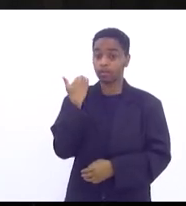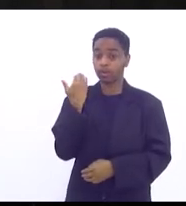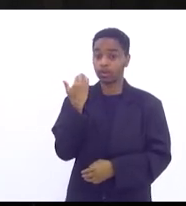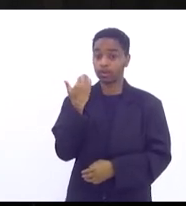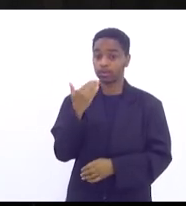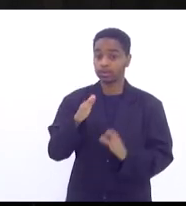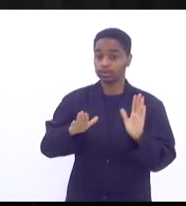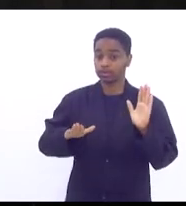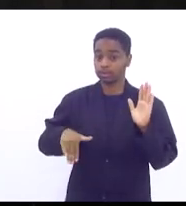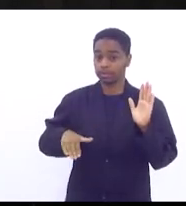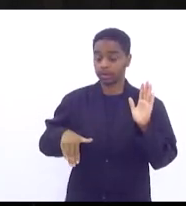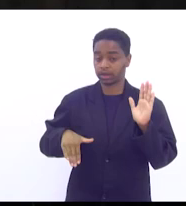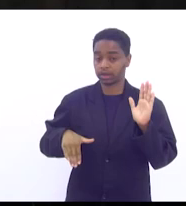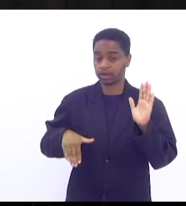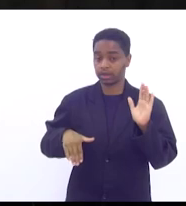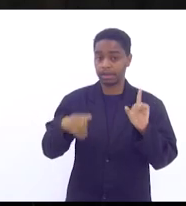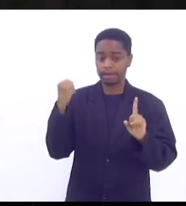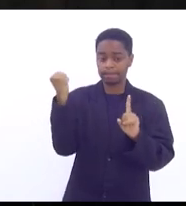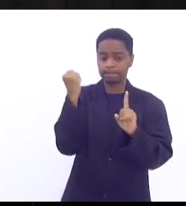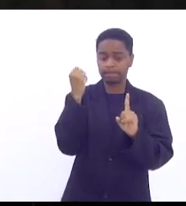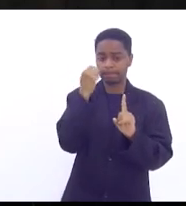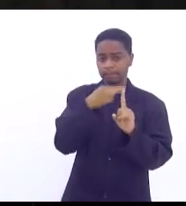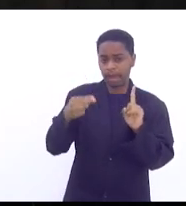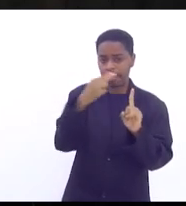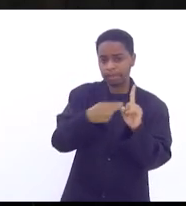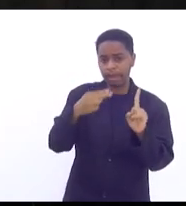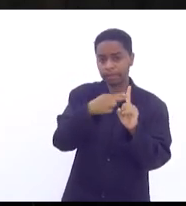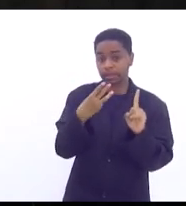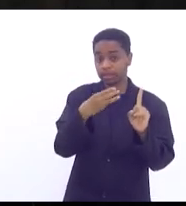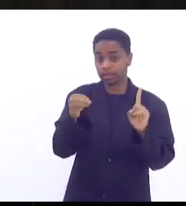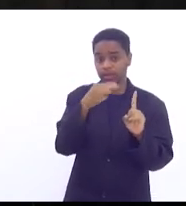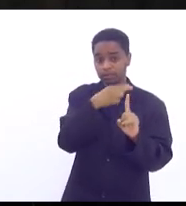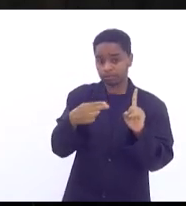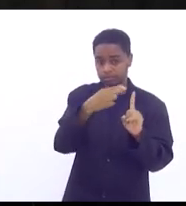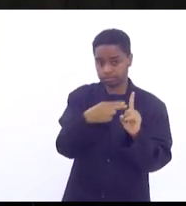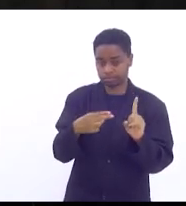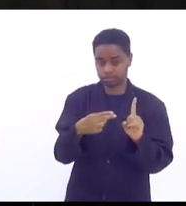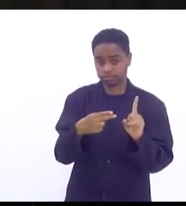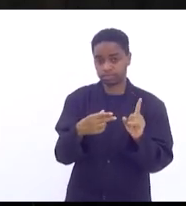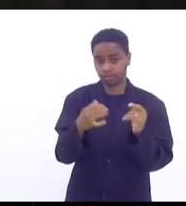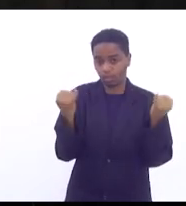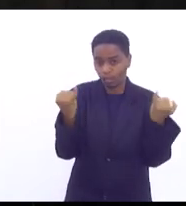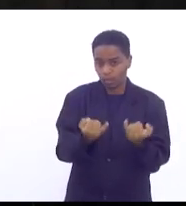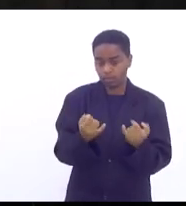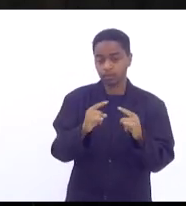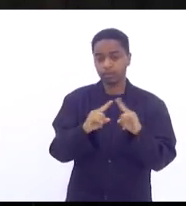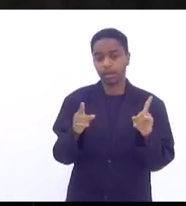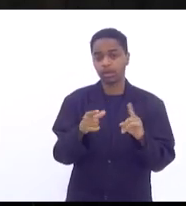com 30 facadas. Era um menino franzino. E o cracudo